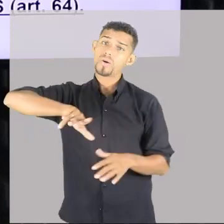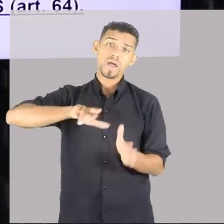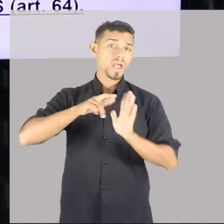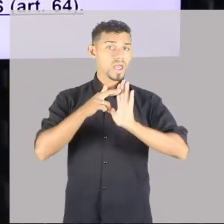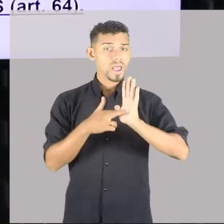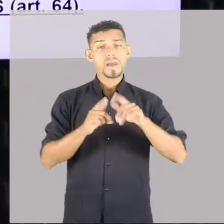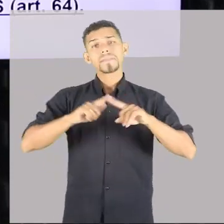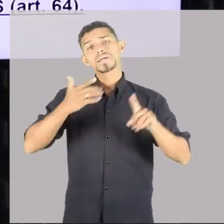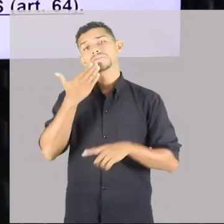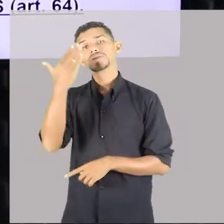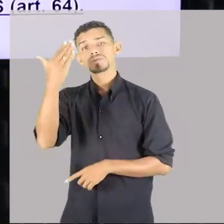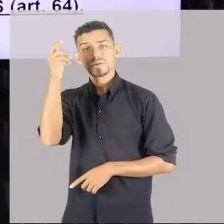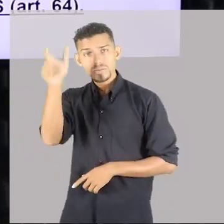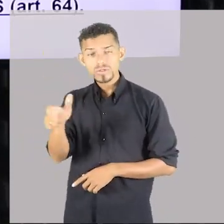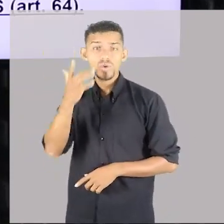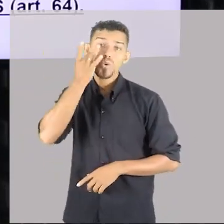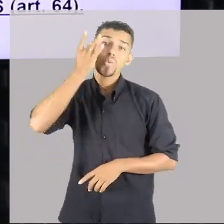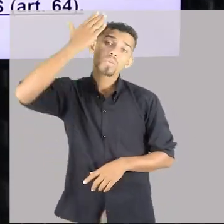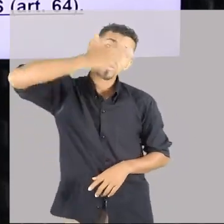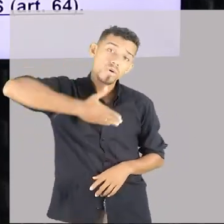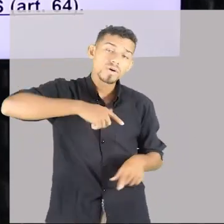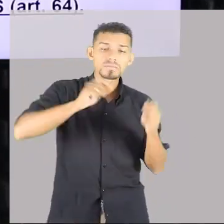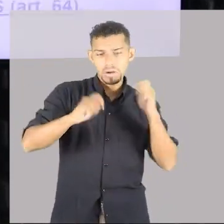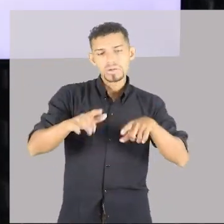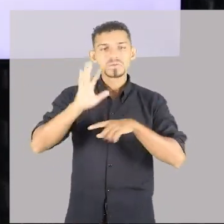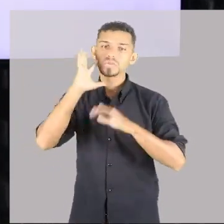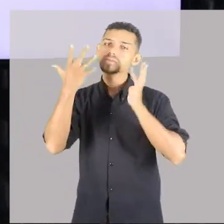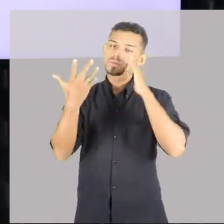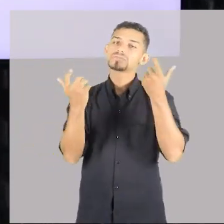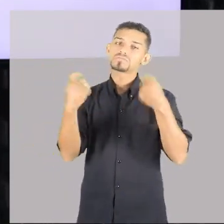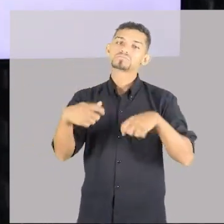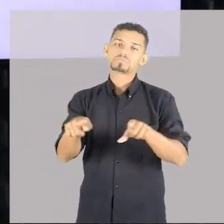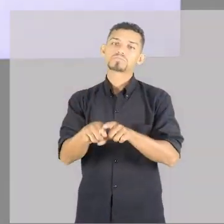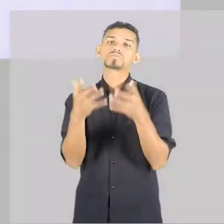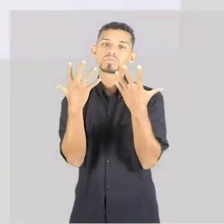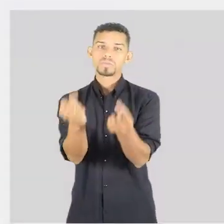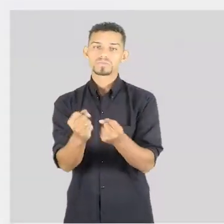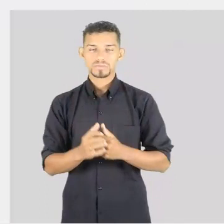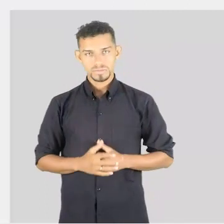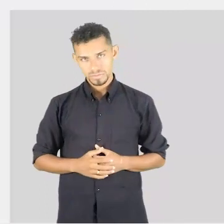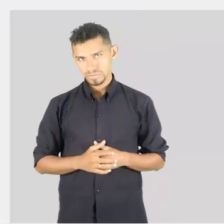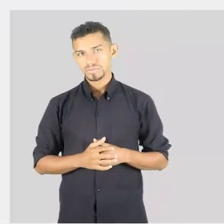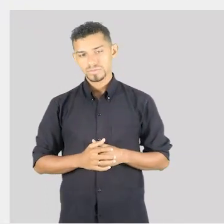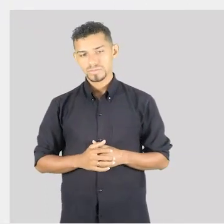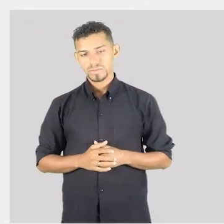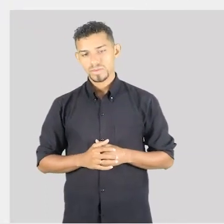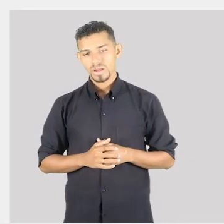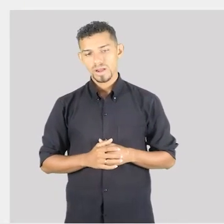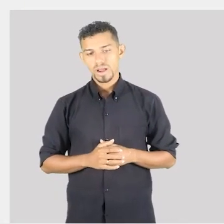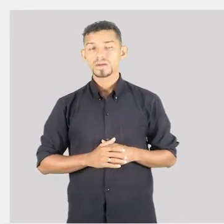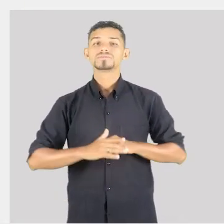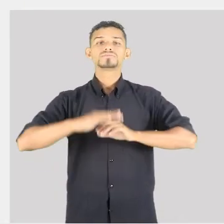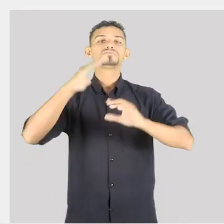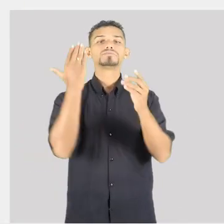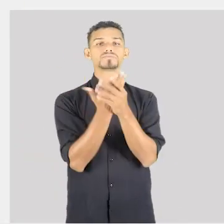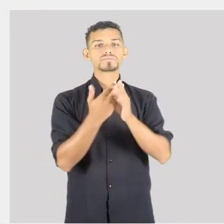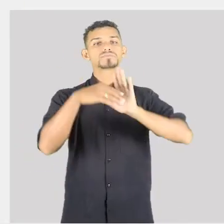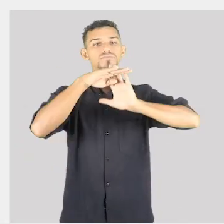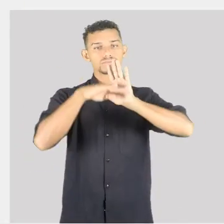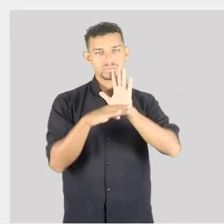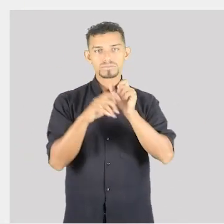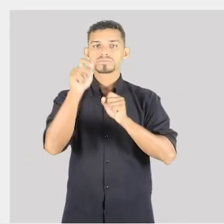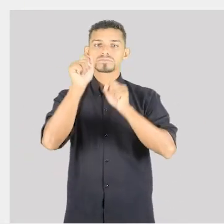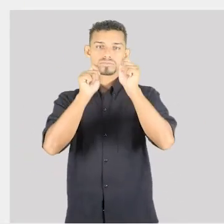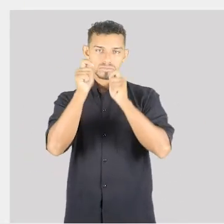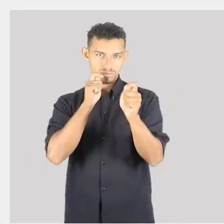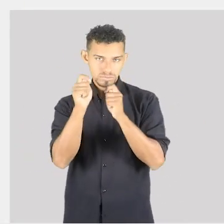se sendo solicitado e comprovado, pode eventualmente ser concedido. Processos administrativos que resultem em